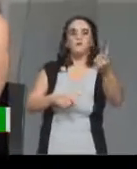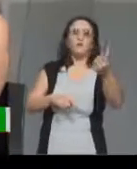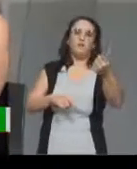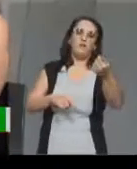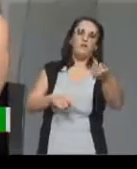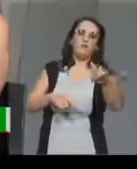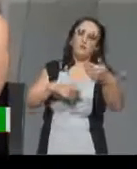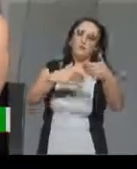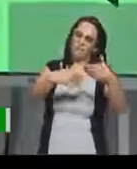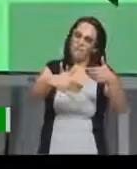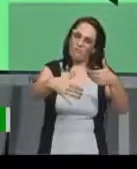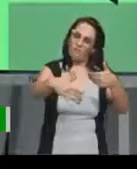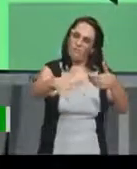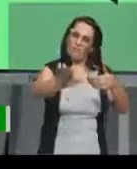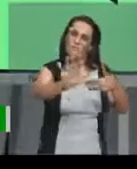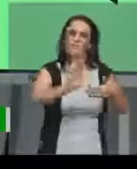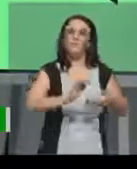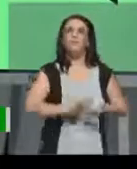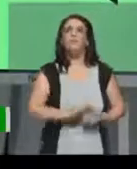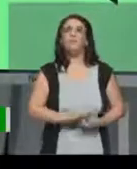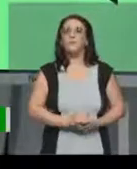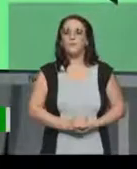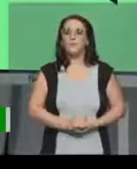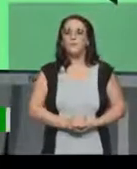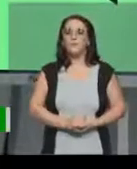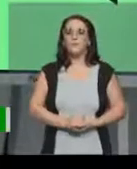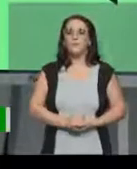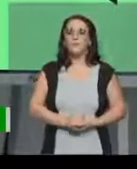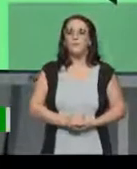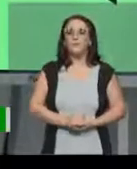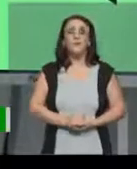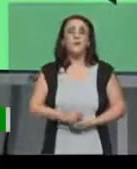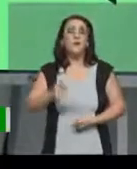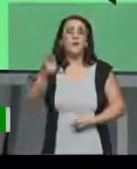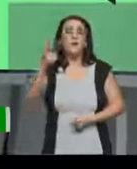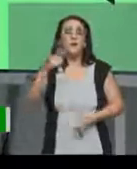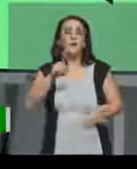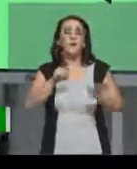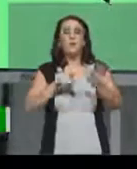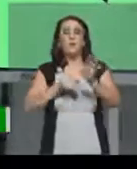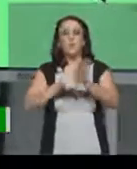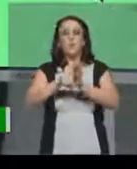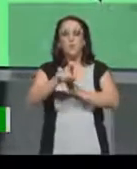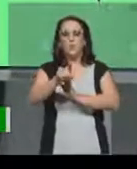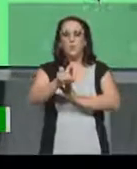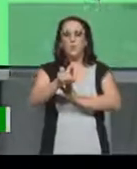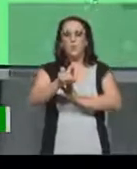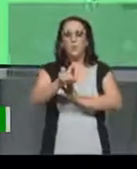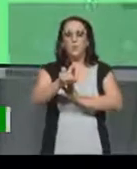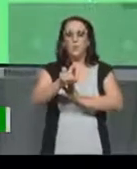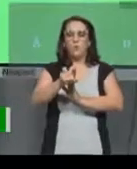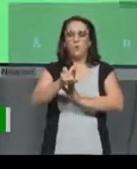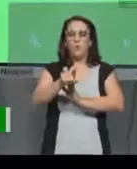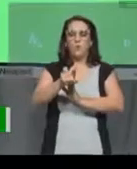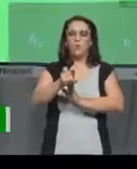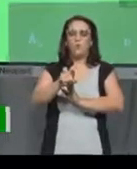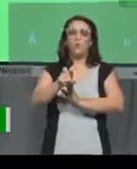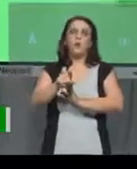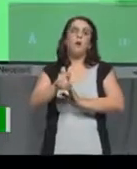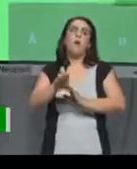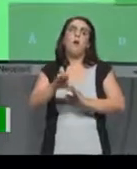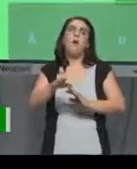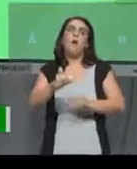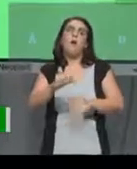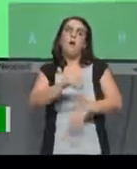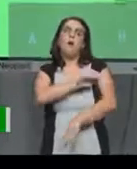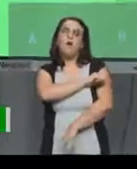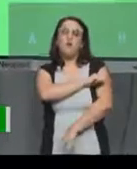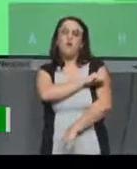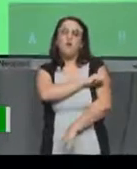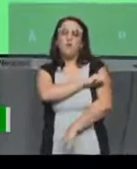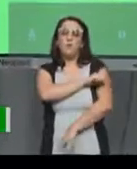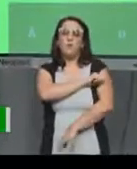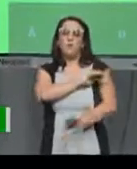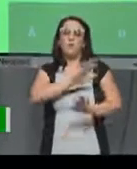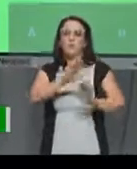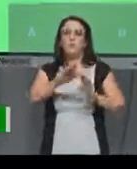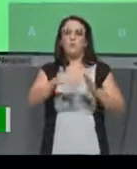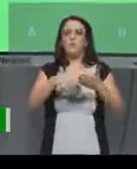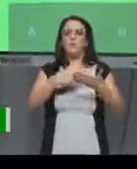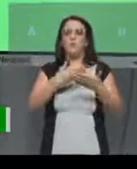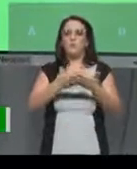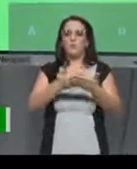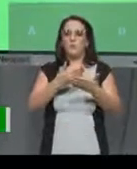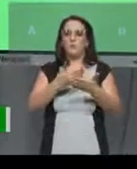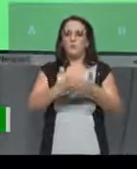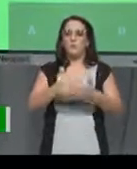Ok, professora, vamos para a próxima. Nossa próxima pergunta é do Wendy, ele é estudante da Escola Estadual Pio